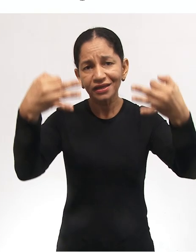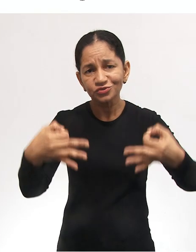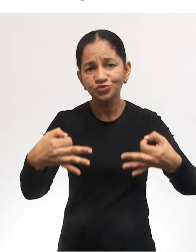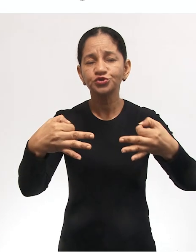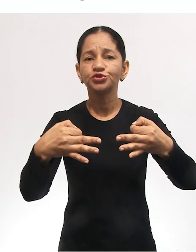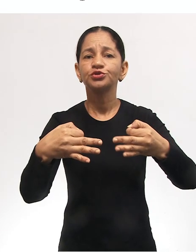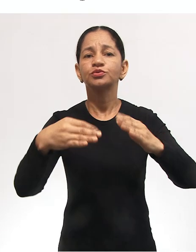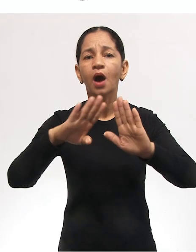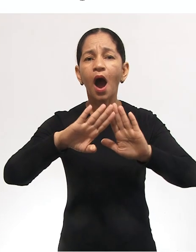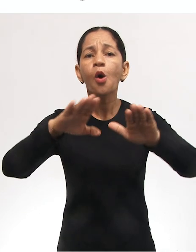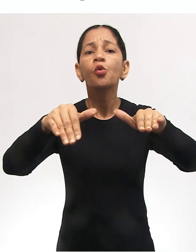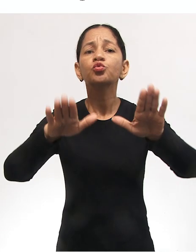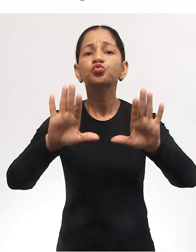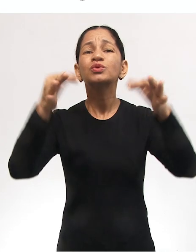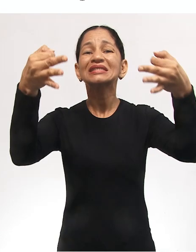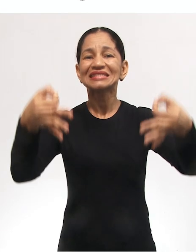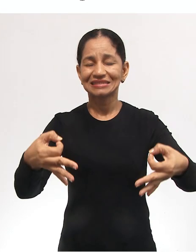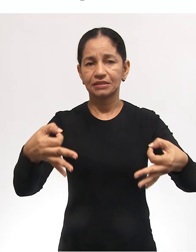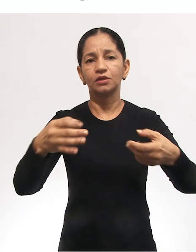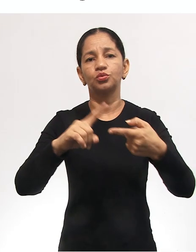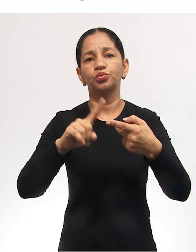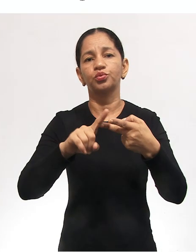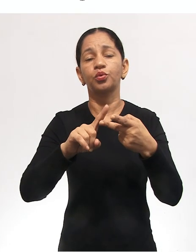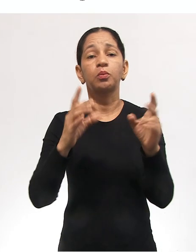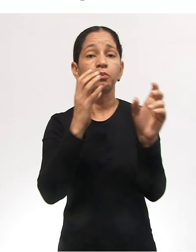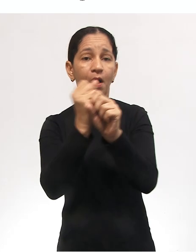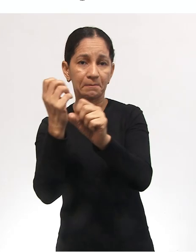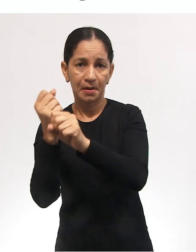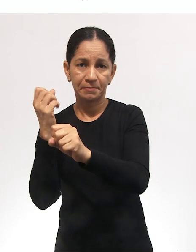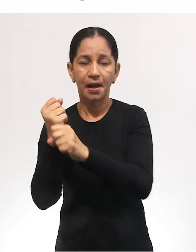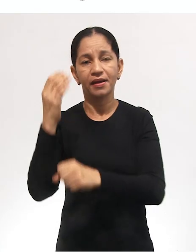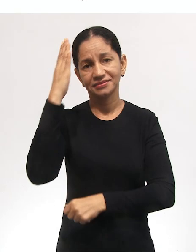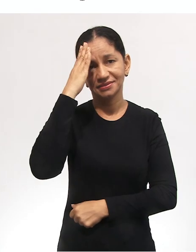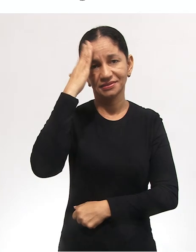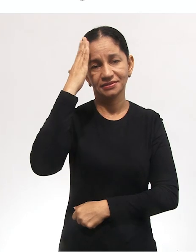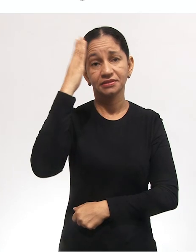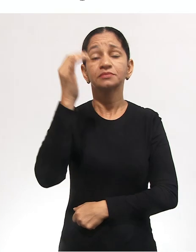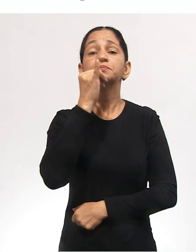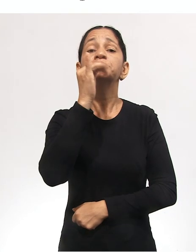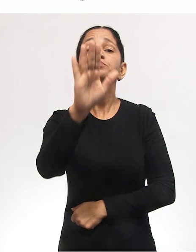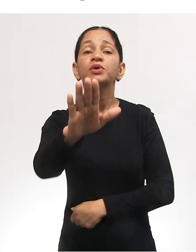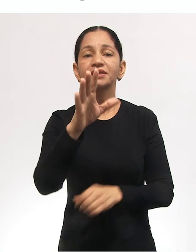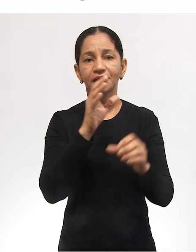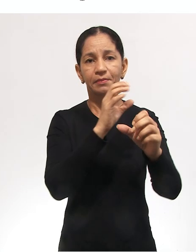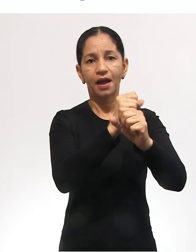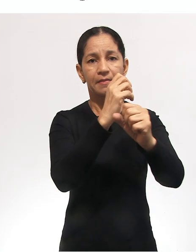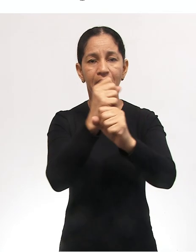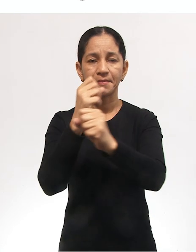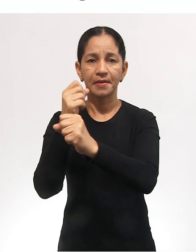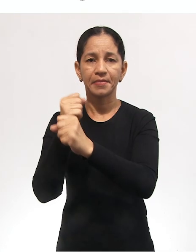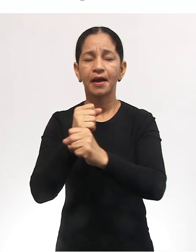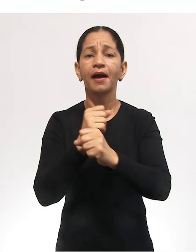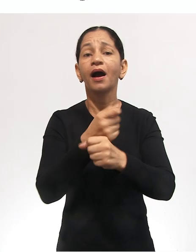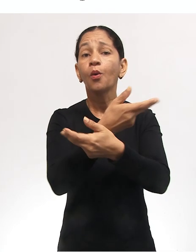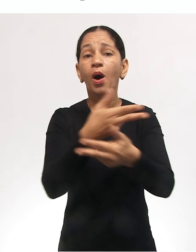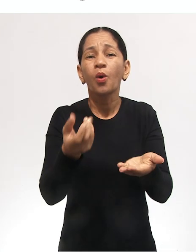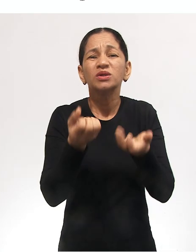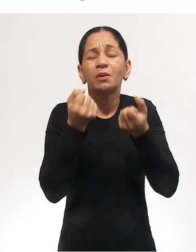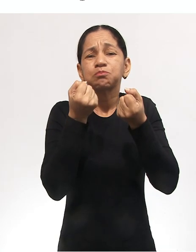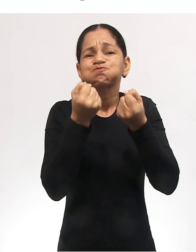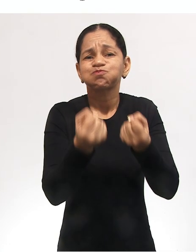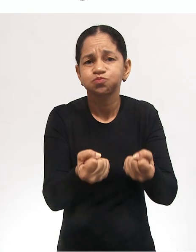ele vai ficar com a coluna ereta. Quando ele vai pegar, por exemplo, caixas, né, algumas coisas pesadas,